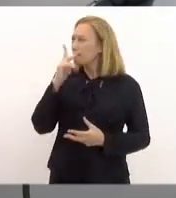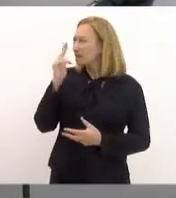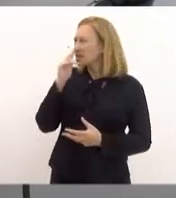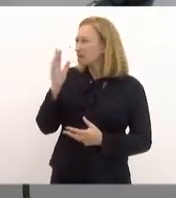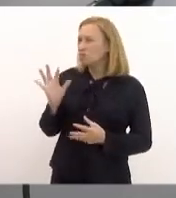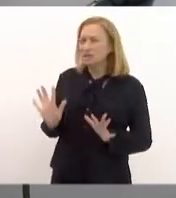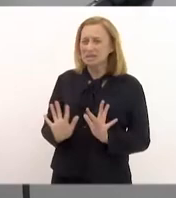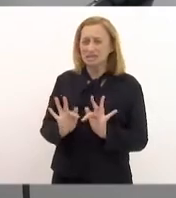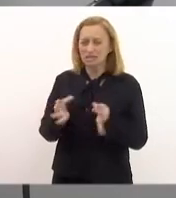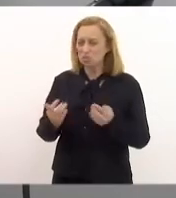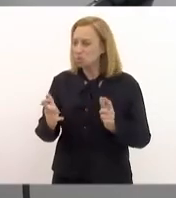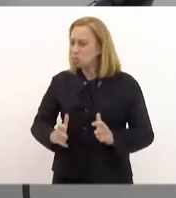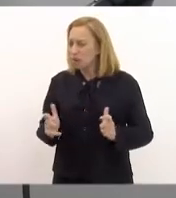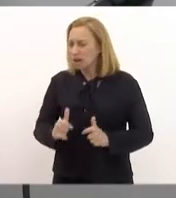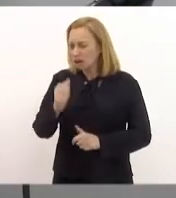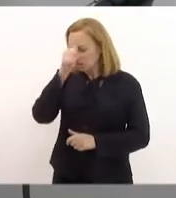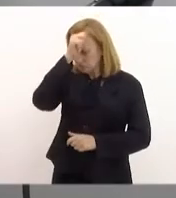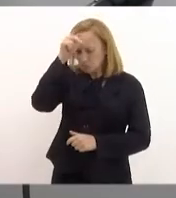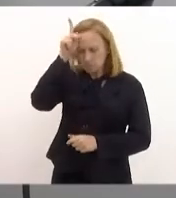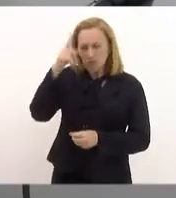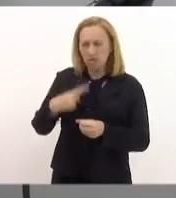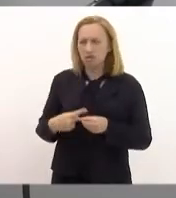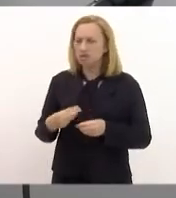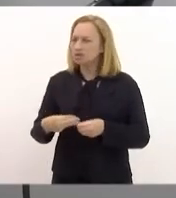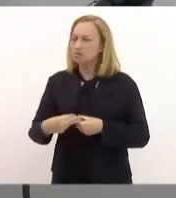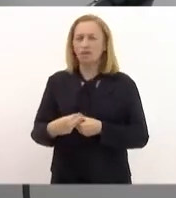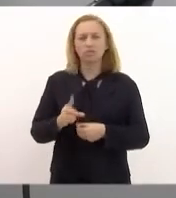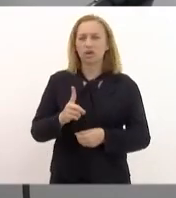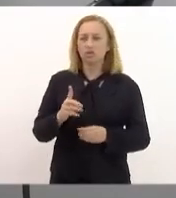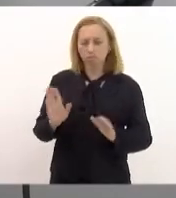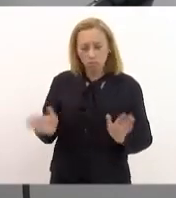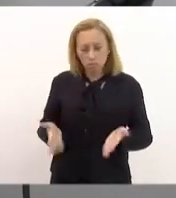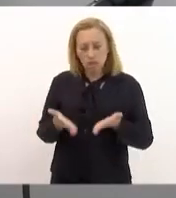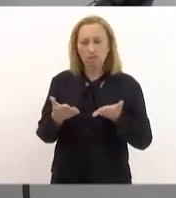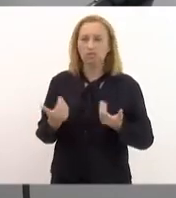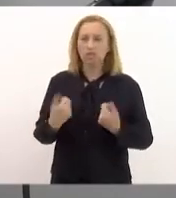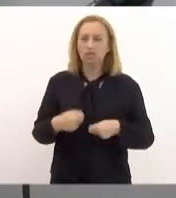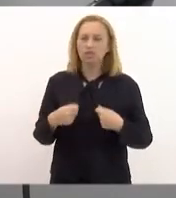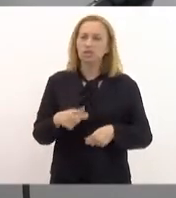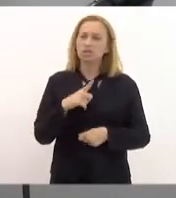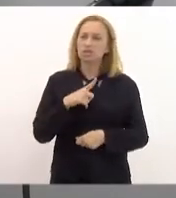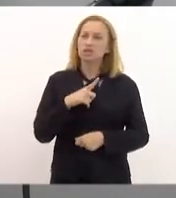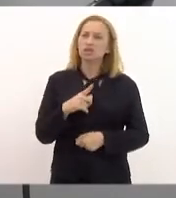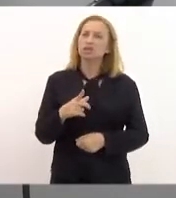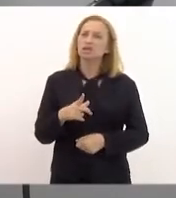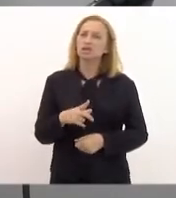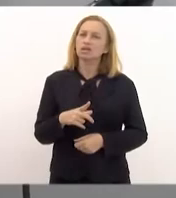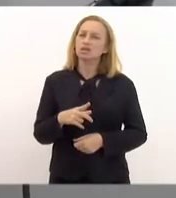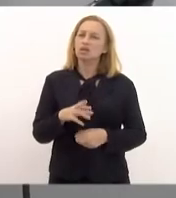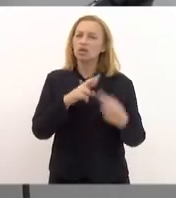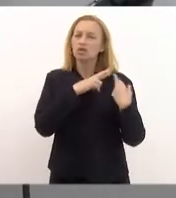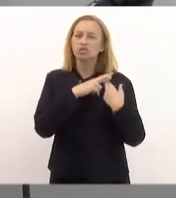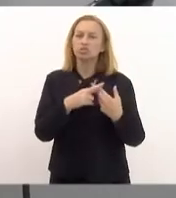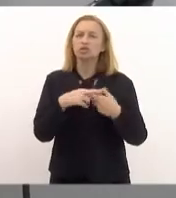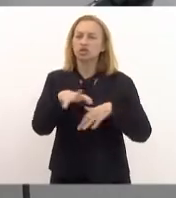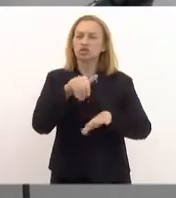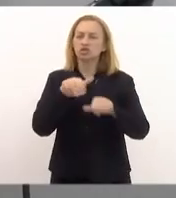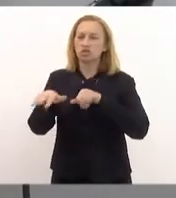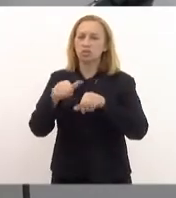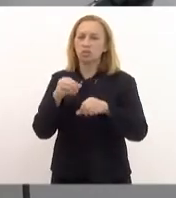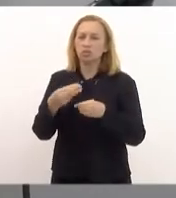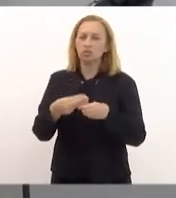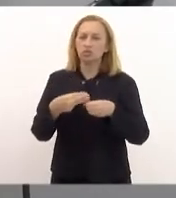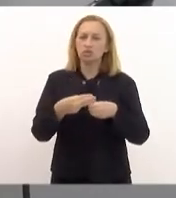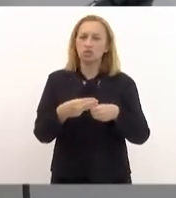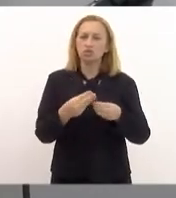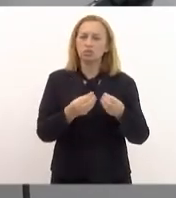municipal. Para se o ente metropolitano não tomar uma iniciativa, você está entendendo? Não avocar para si essa responsabilidade de chamar os municípios afetados